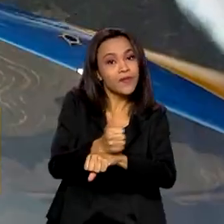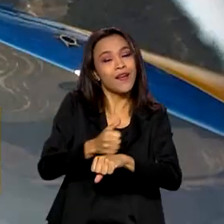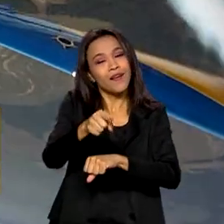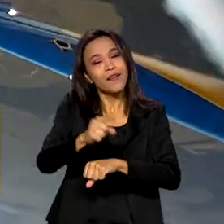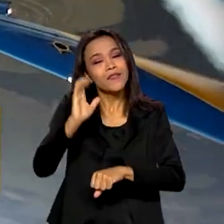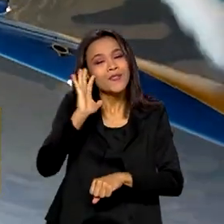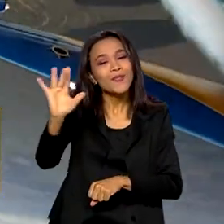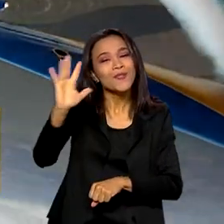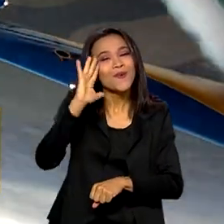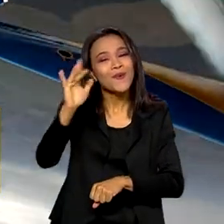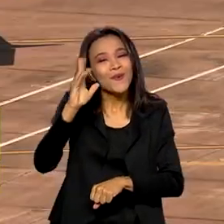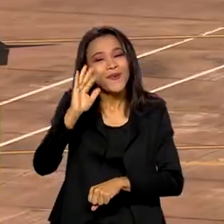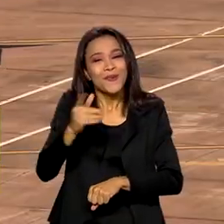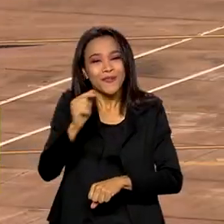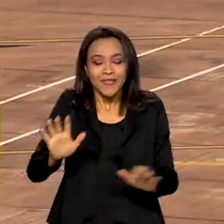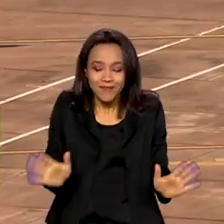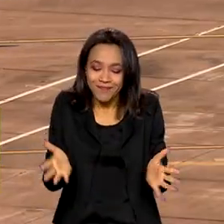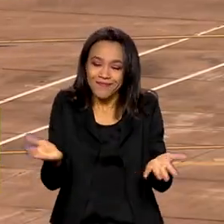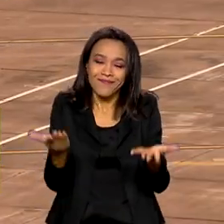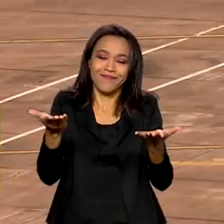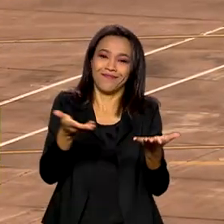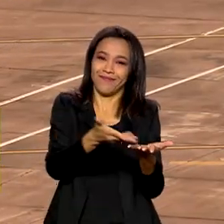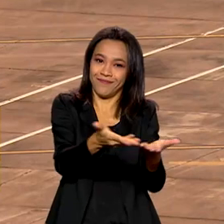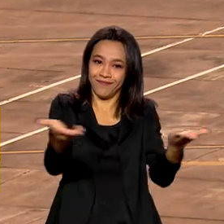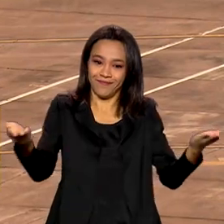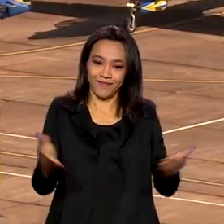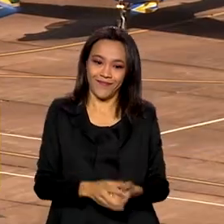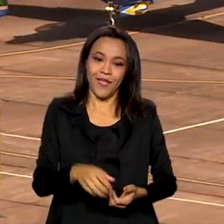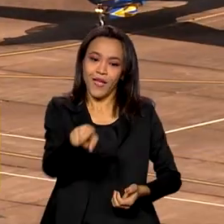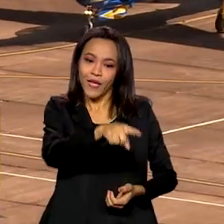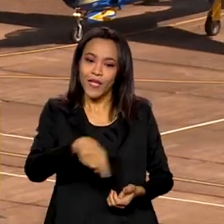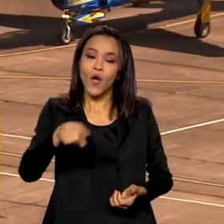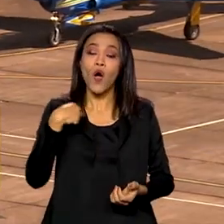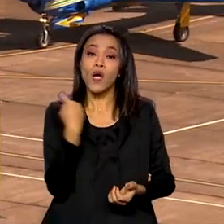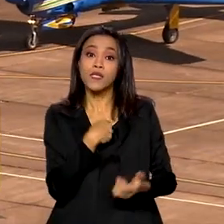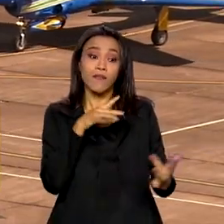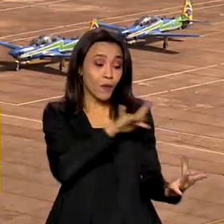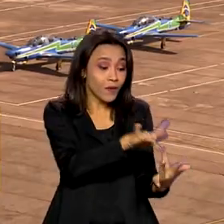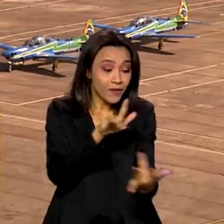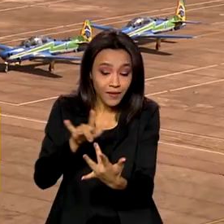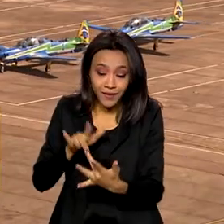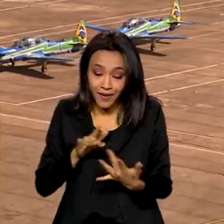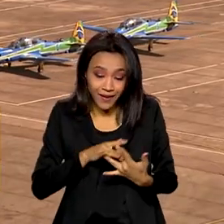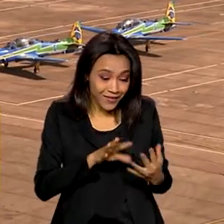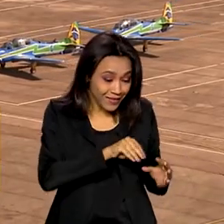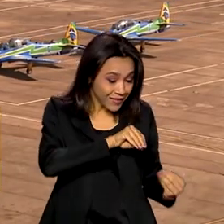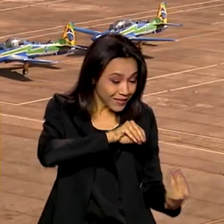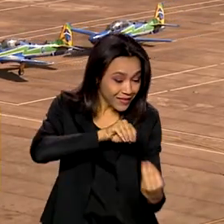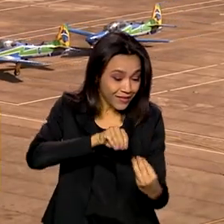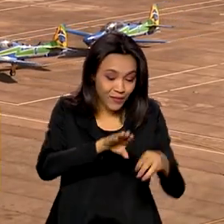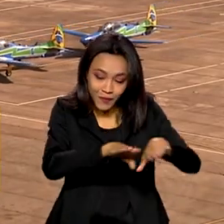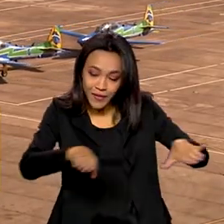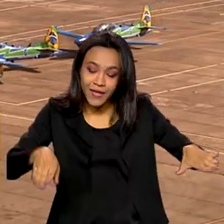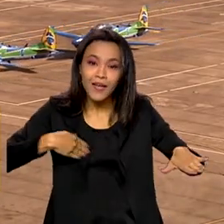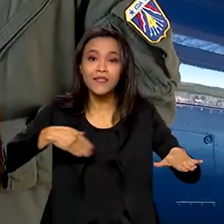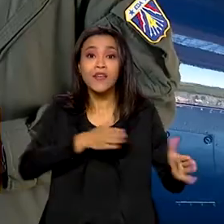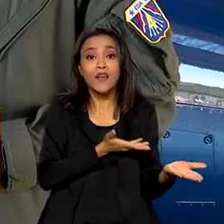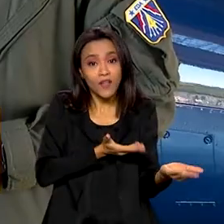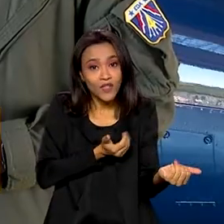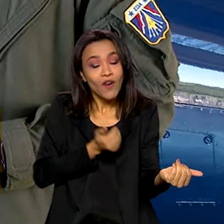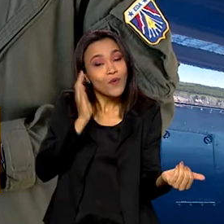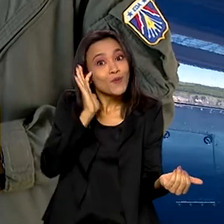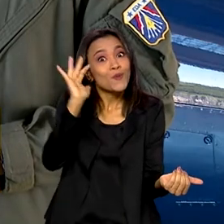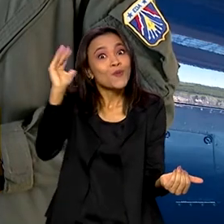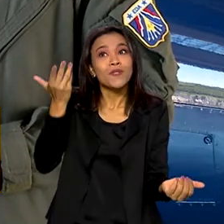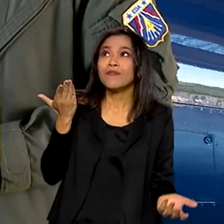sonhos e alegram o público. O EDA ele proporciona que nós tenhamos contato com crianças, com os jovens ali que estão sonhando com isso. E você